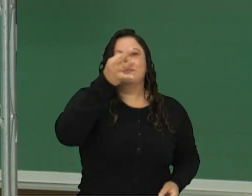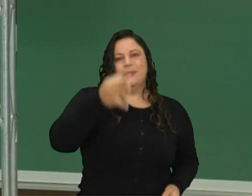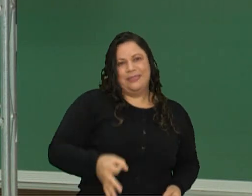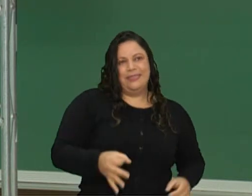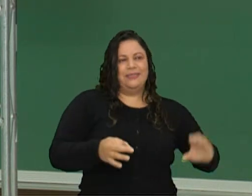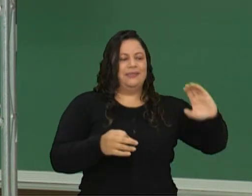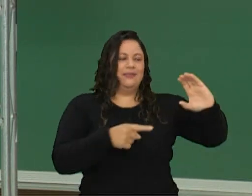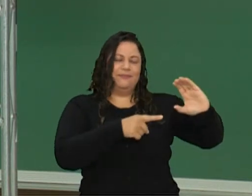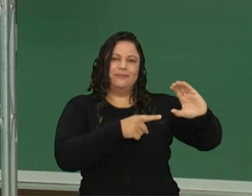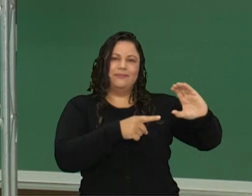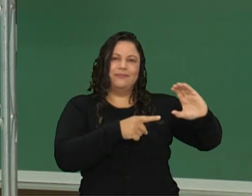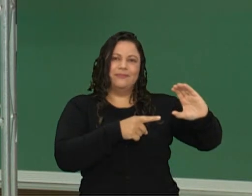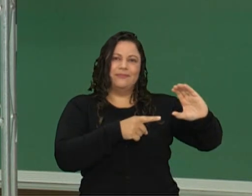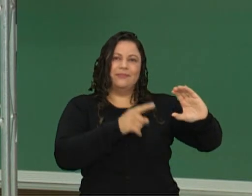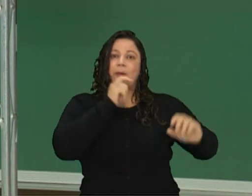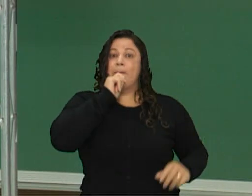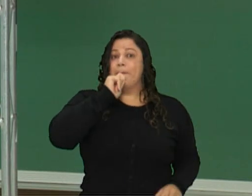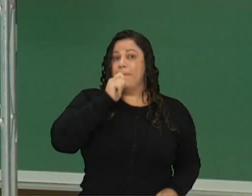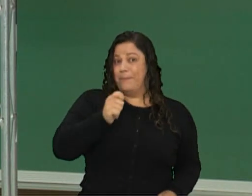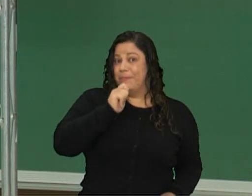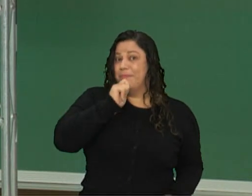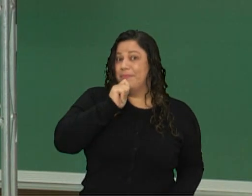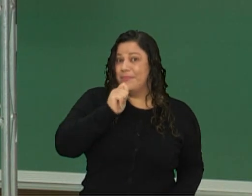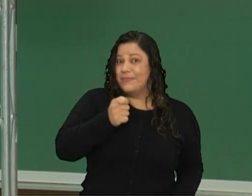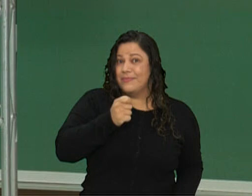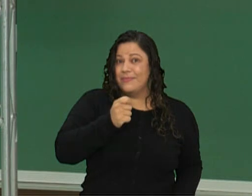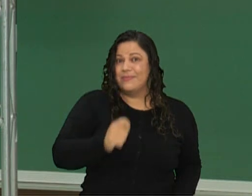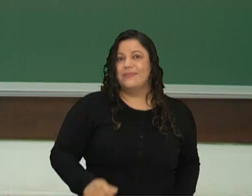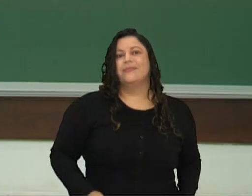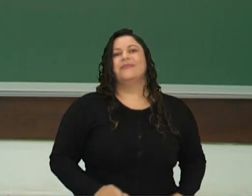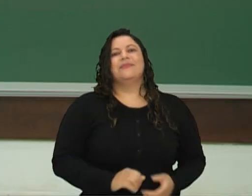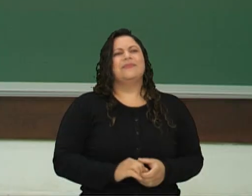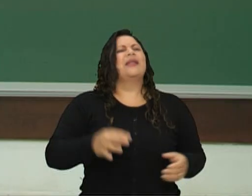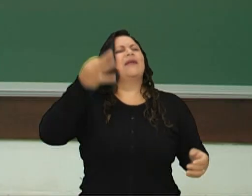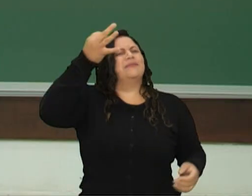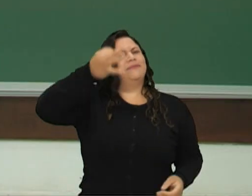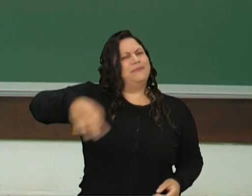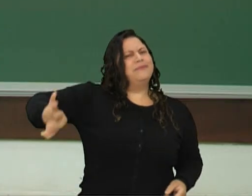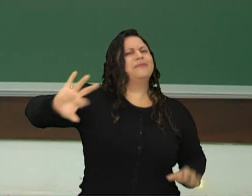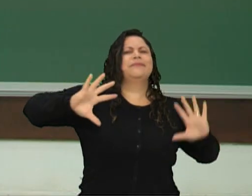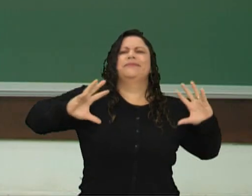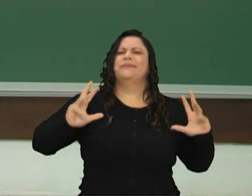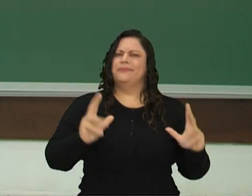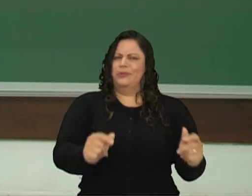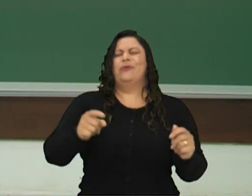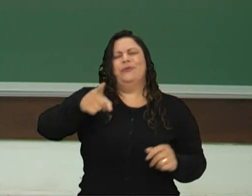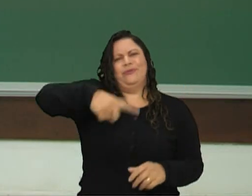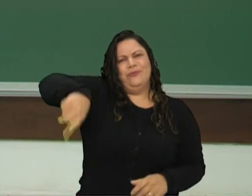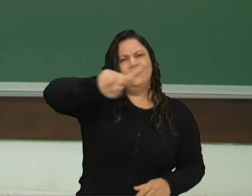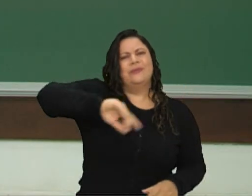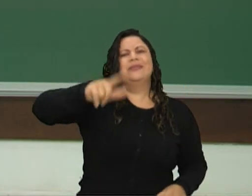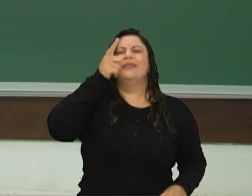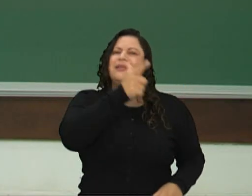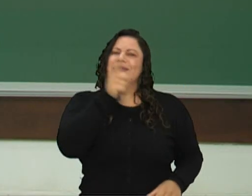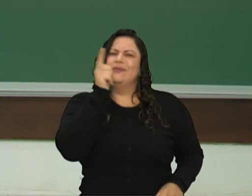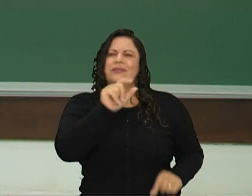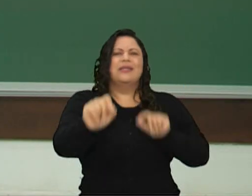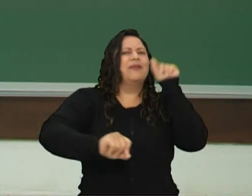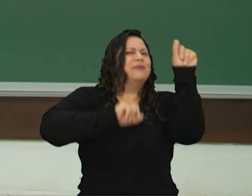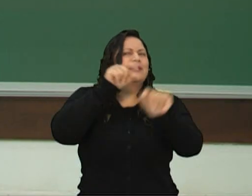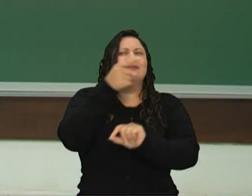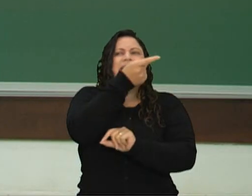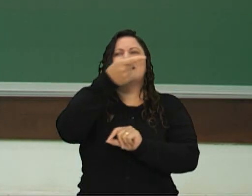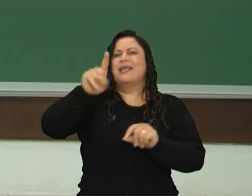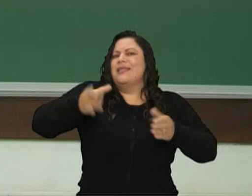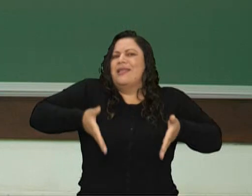o pinhão. Essa eu tenho certeza que todos vocês acertaram, né? Como que um paranaense, a não ser quem não nasceu aqui, quem